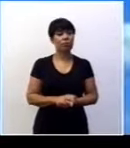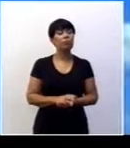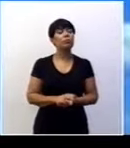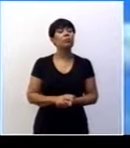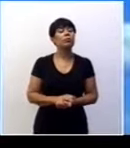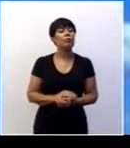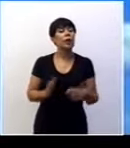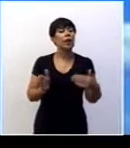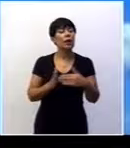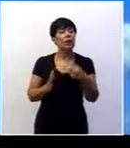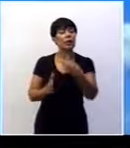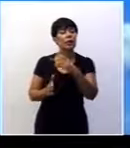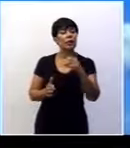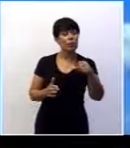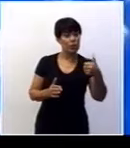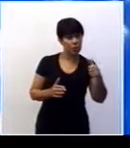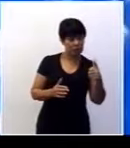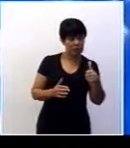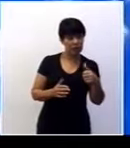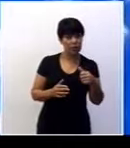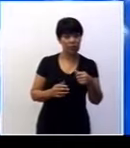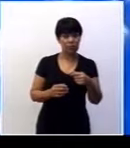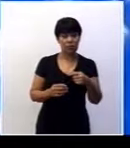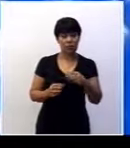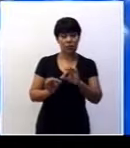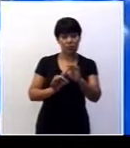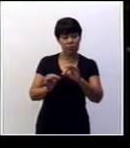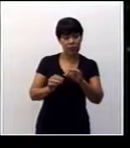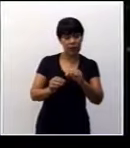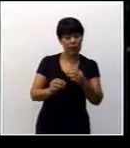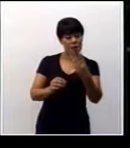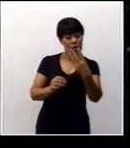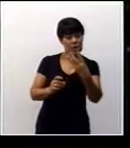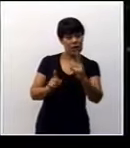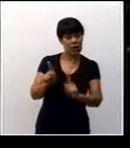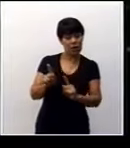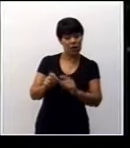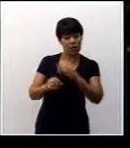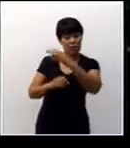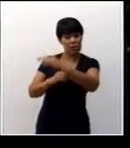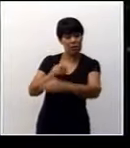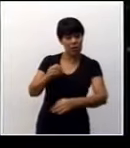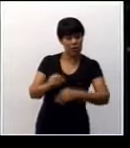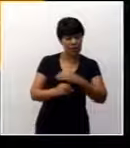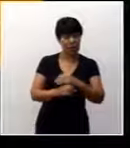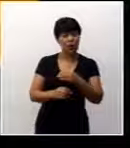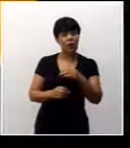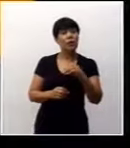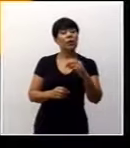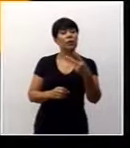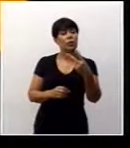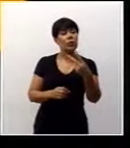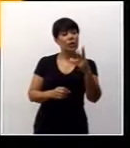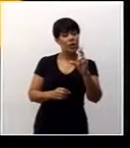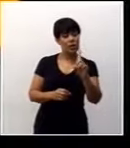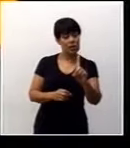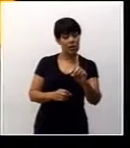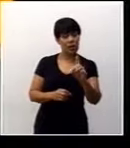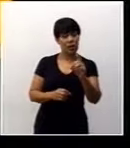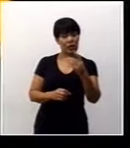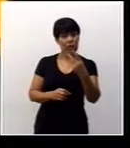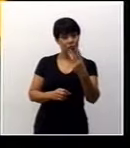Até 2011 estão previstos os lançamentos de mais 3 satélites da série, o CIBERS 2B, o CIBERS 3 e